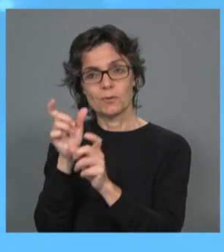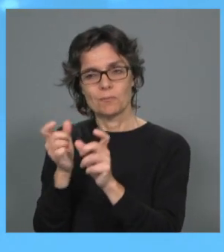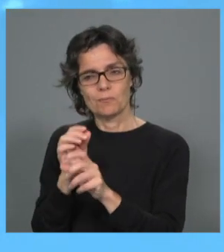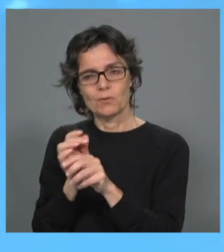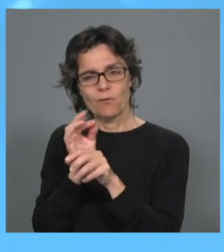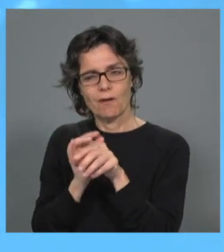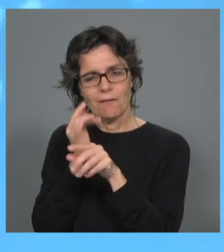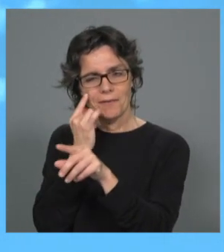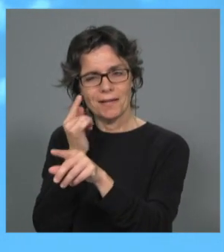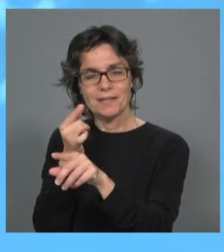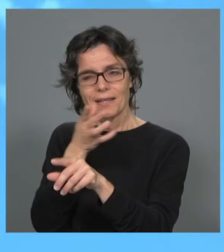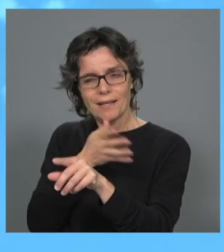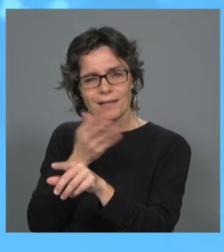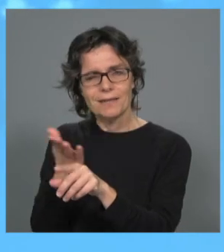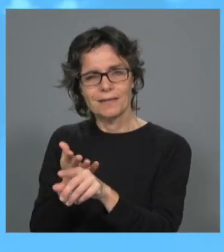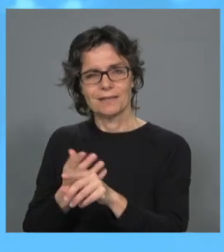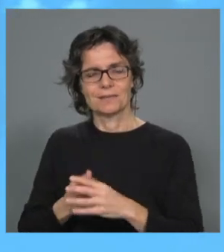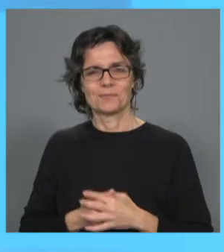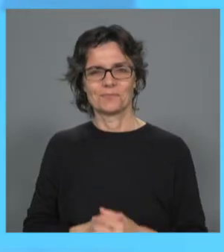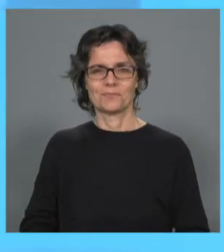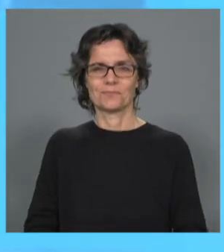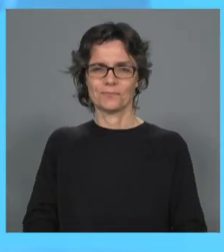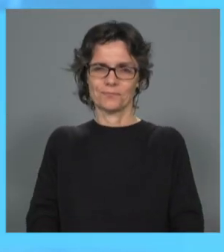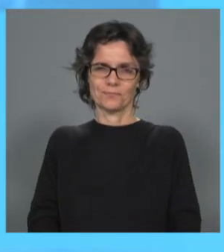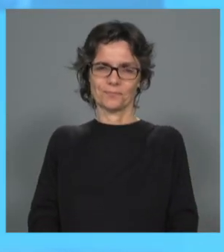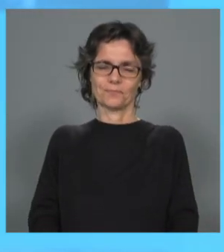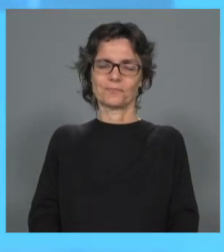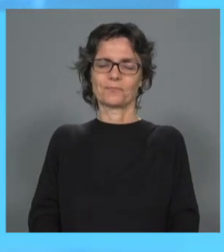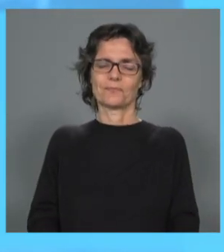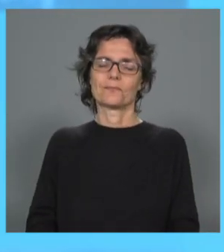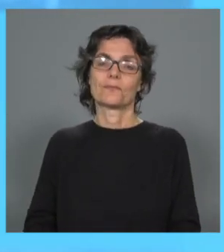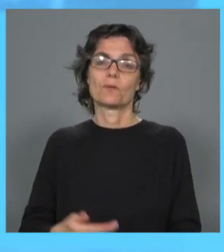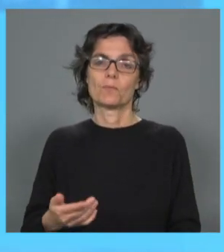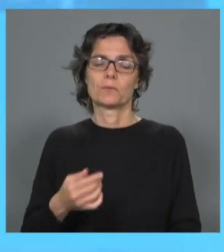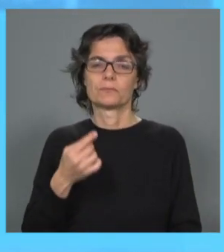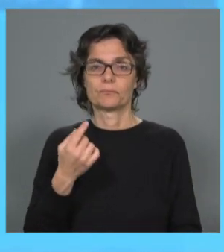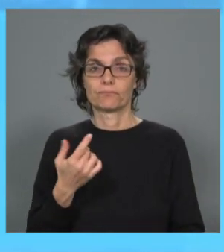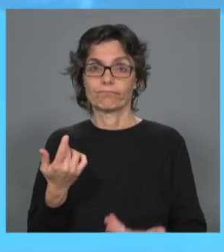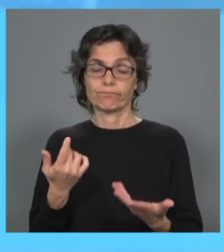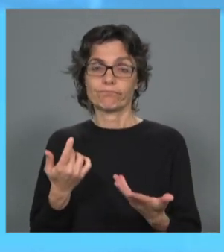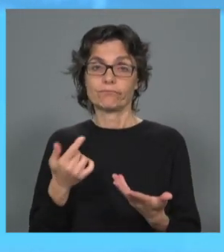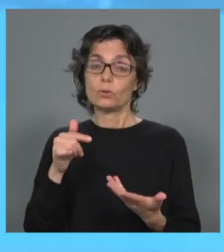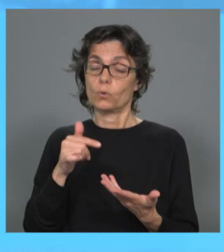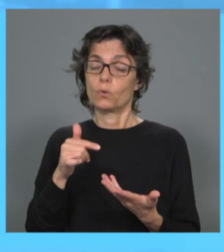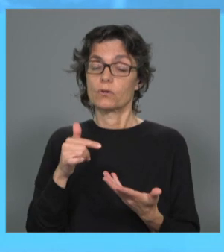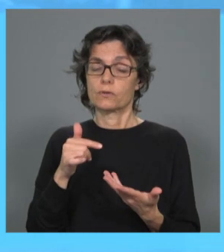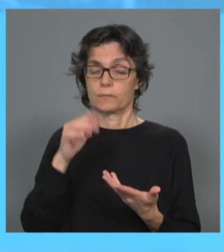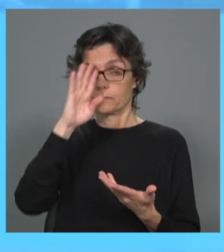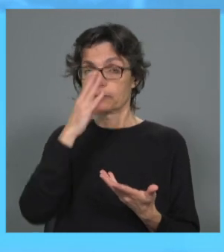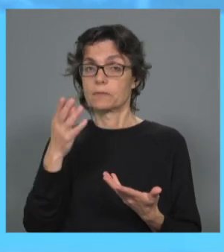algo que ultrapassa o limitado. Um dos problemas que a sociedade tem hoje em dia é, sem dúvida